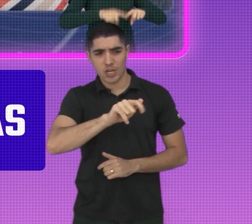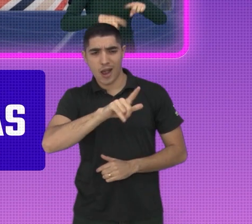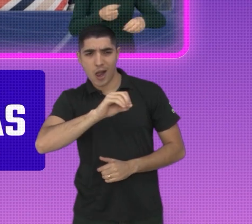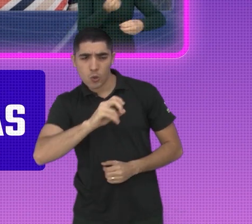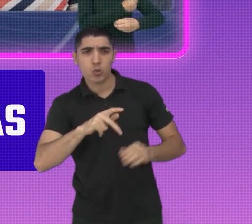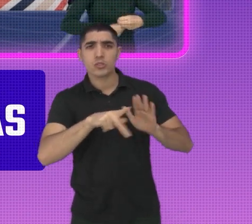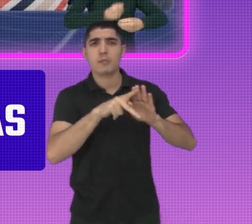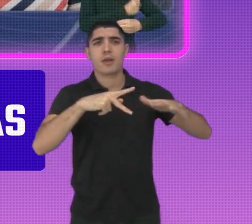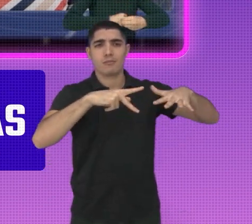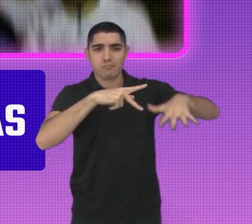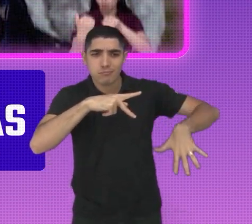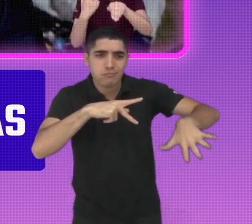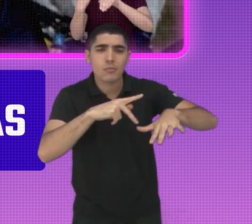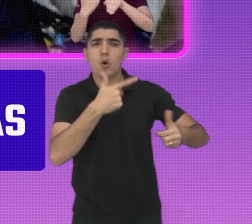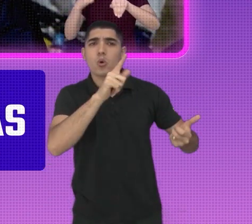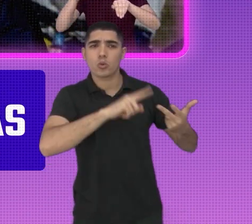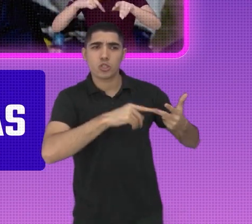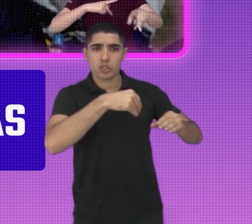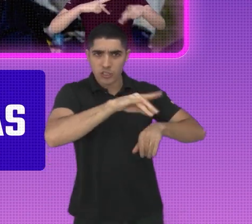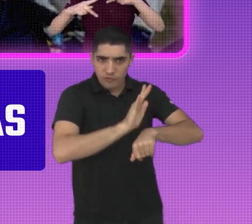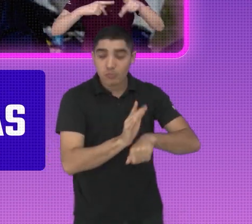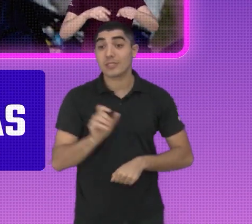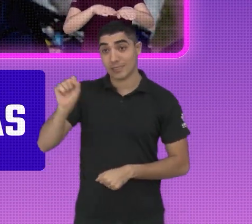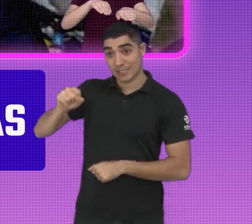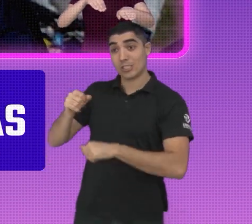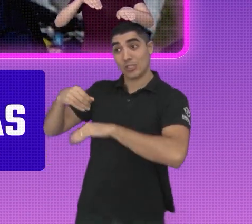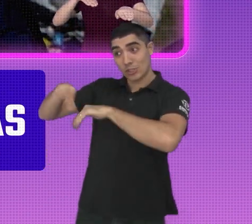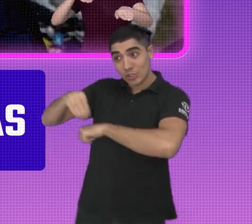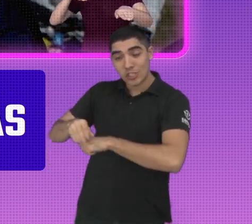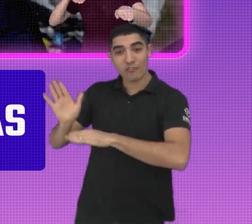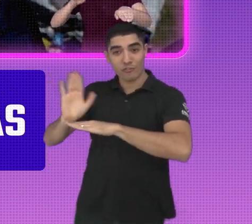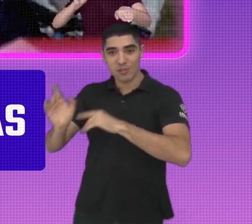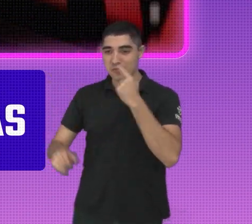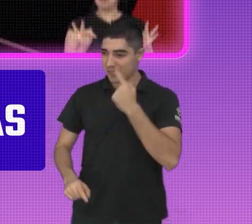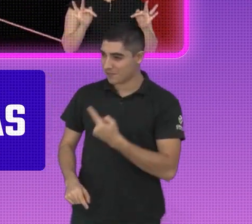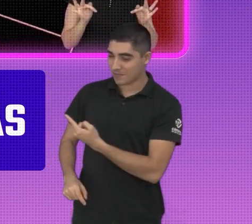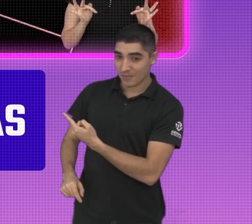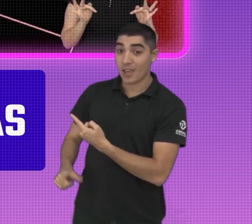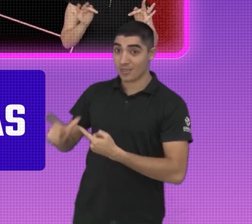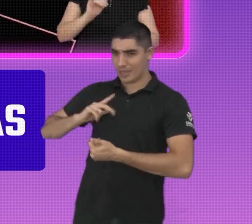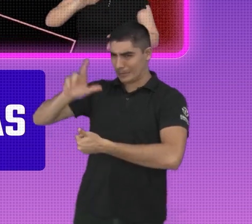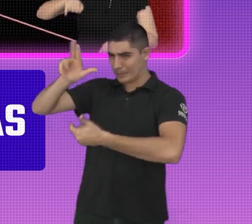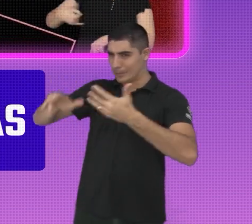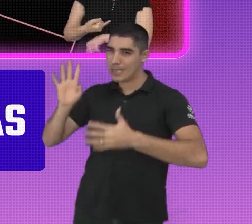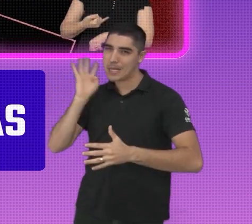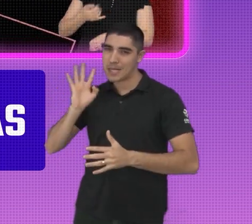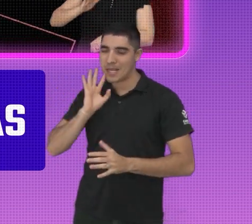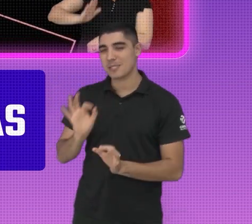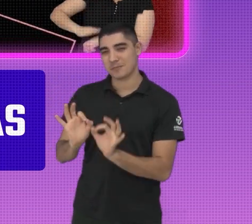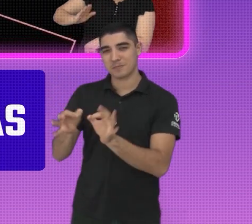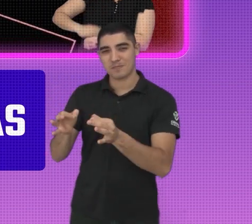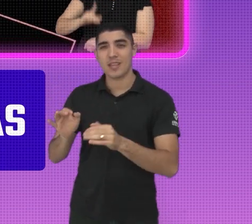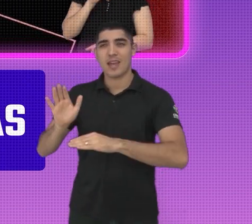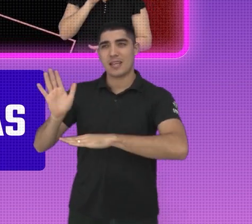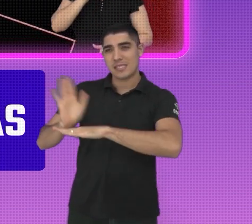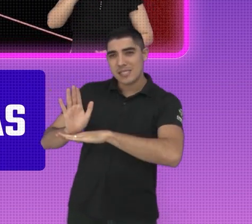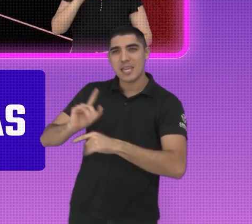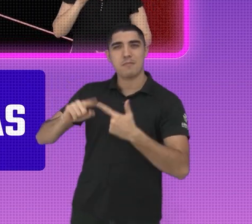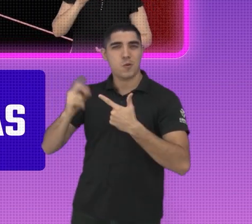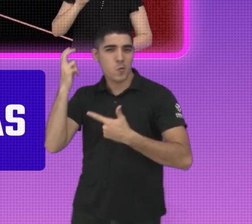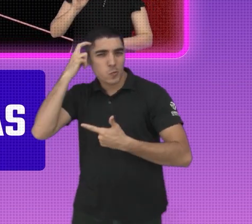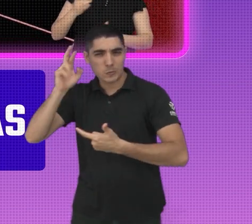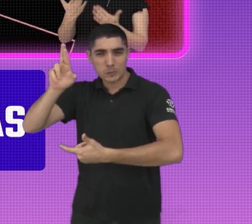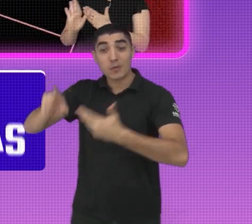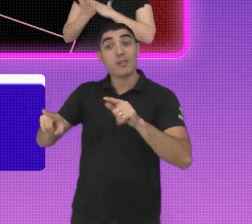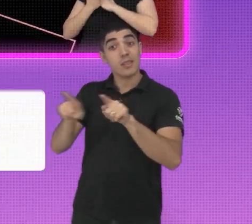mesmo. os cantos. Também tem o Sessão Pipoca, Sessão Pipoca, né? dicas de filmes. Fiquem ligados aí na nossa programação. Tem muita coisa legal, né, Tami? Perfeito. Cinema,